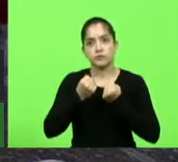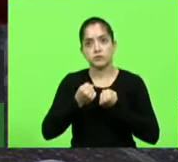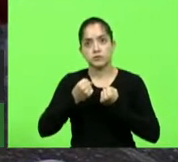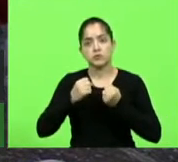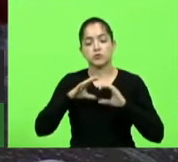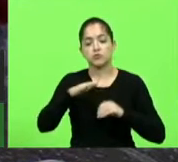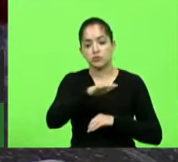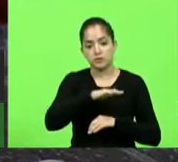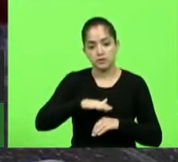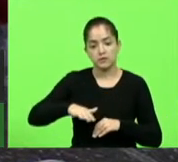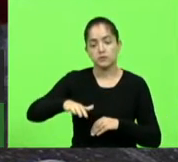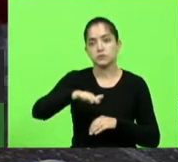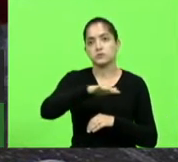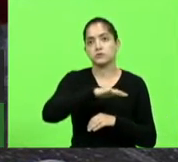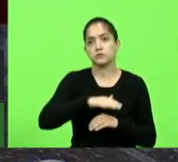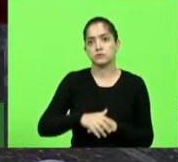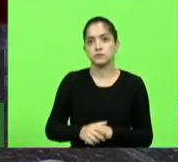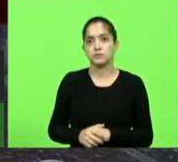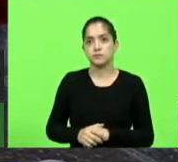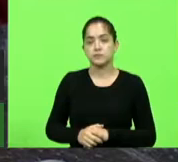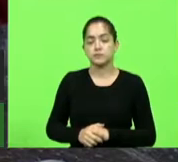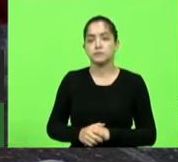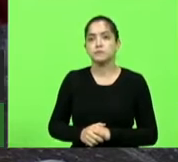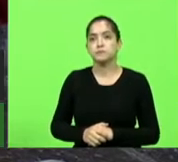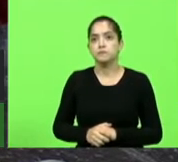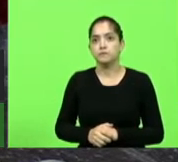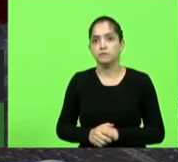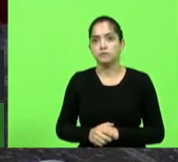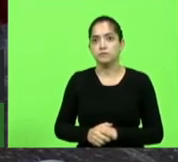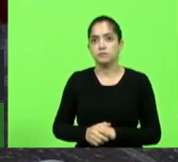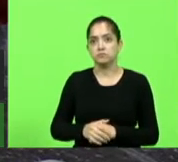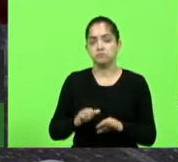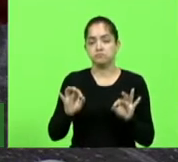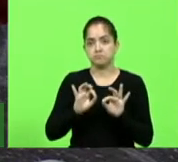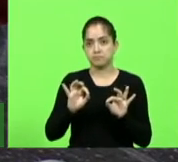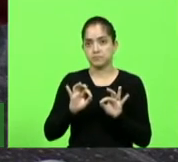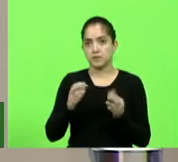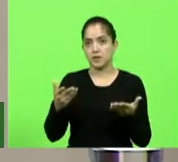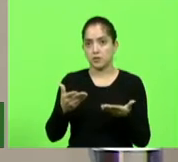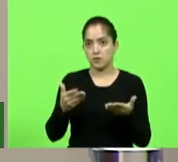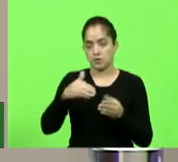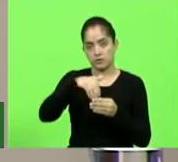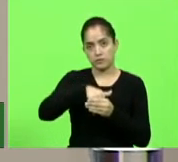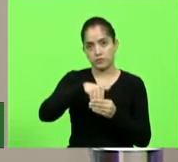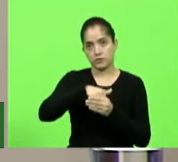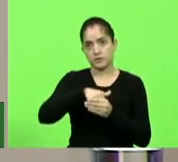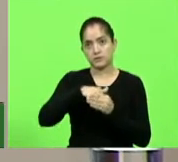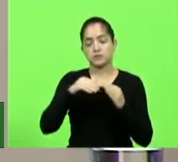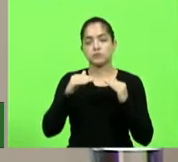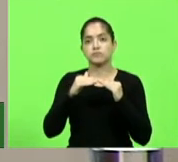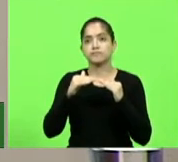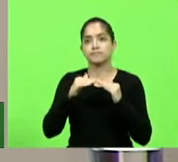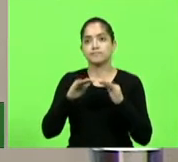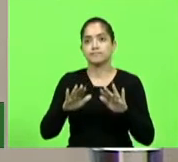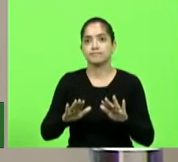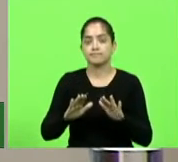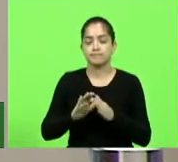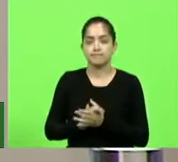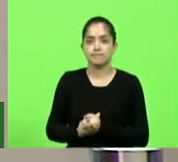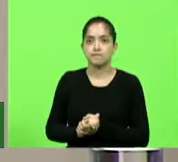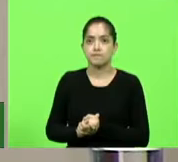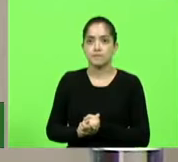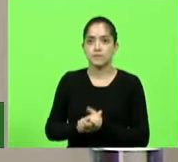região nossa do Alto e Médio Vale. Não havendo mais quem queira discutir, em votação, deputados que aprovam permaneçam como se